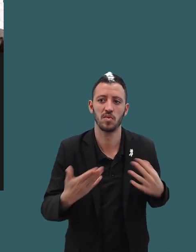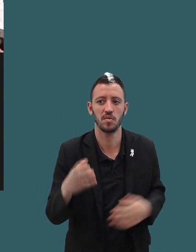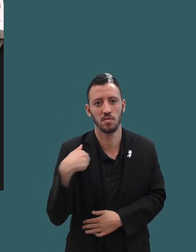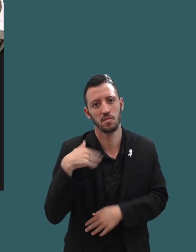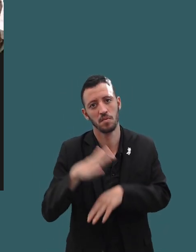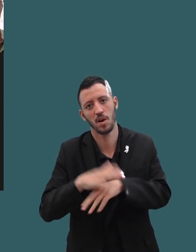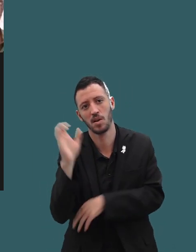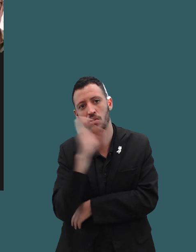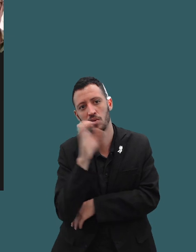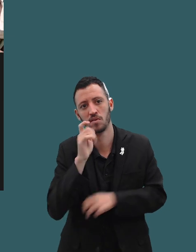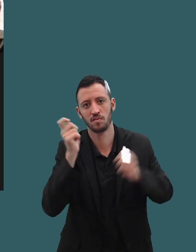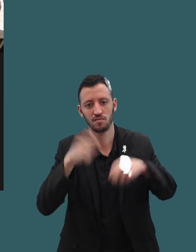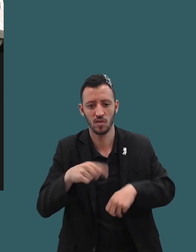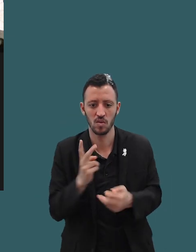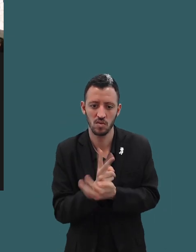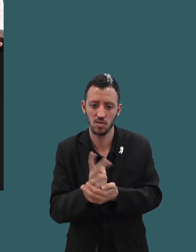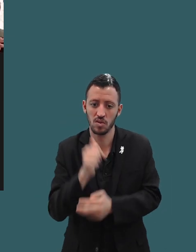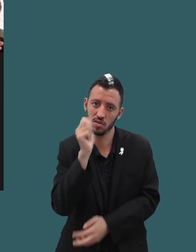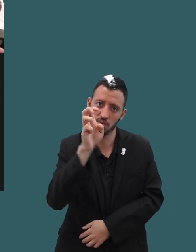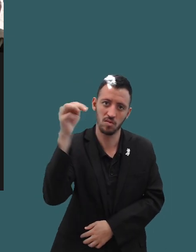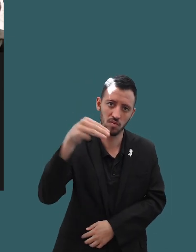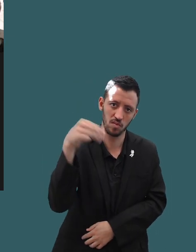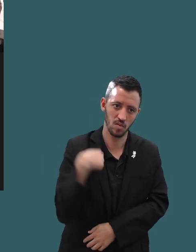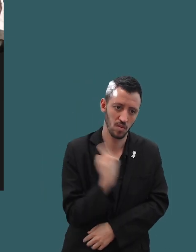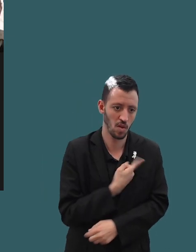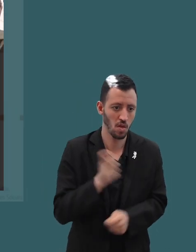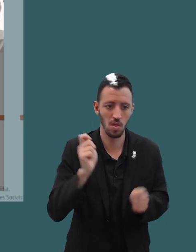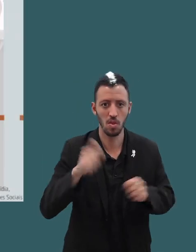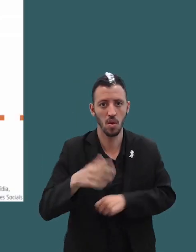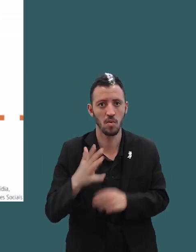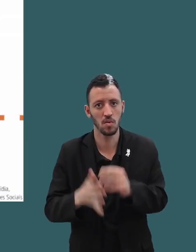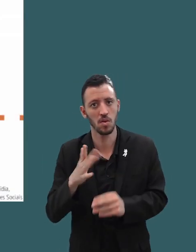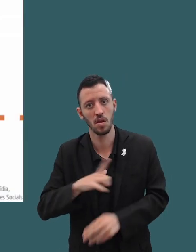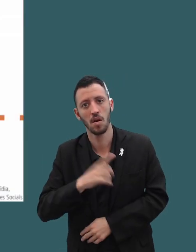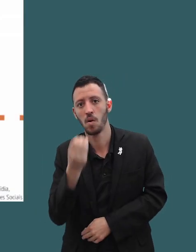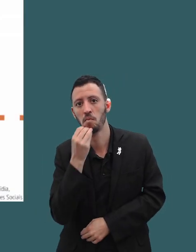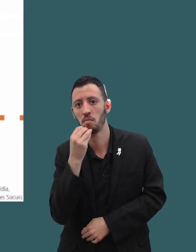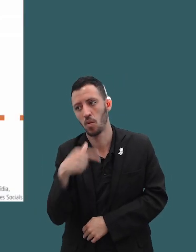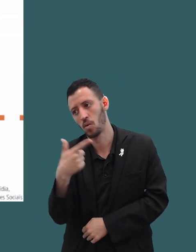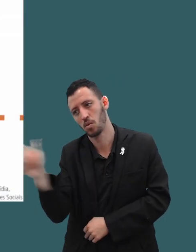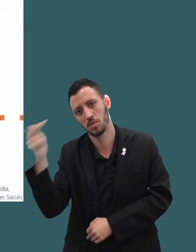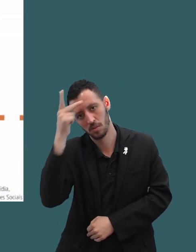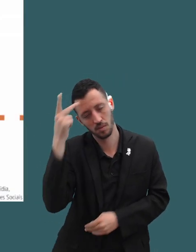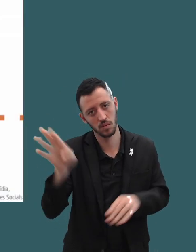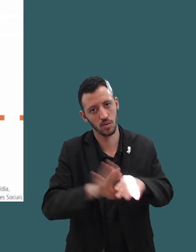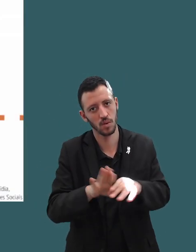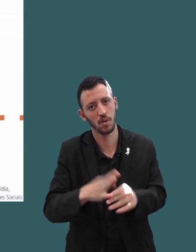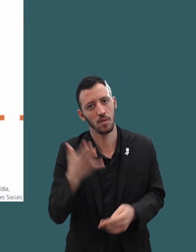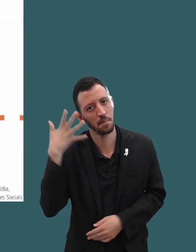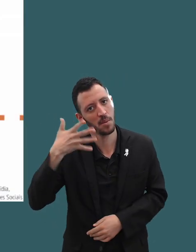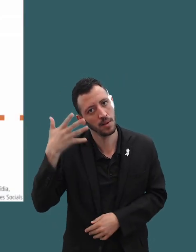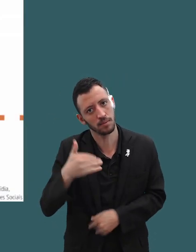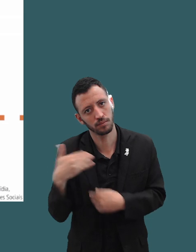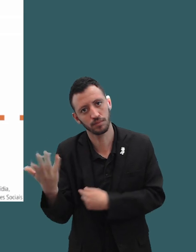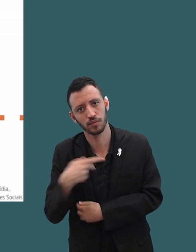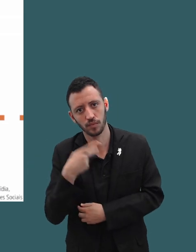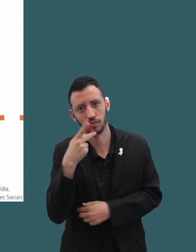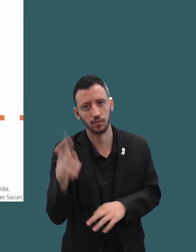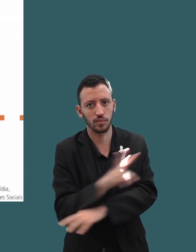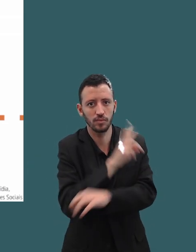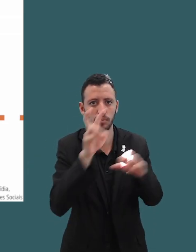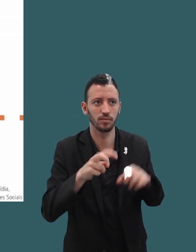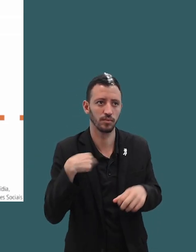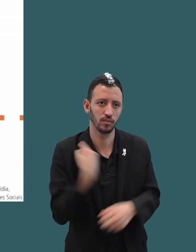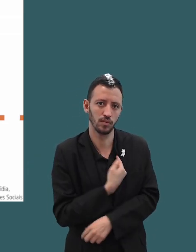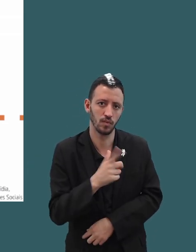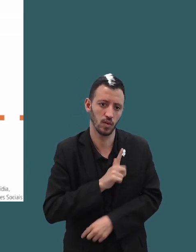muito rápido, tentando me manter nesses 15 minutos para a gente não atrasar mais e dar oportunidade para eu também poder escutar os colegas, eu pensei em falar um pouquinho sobre o